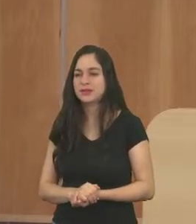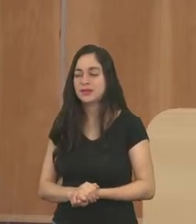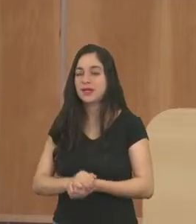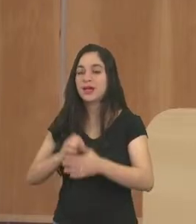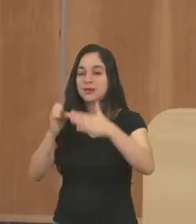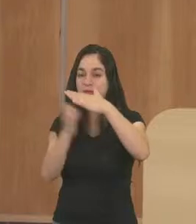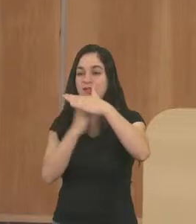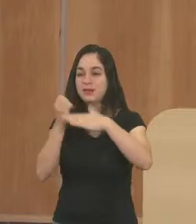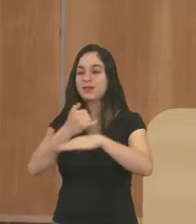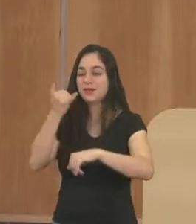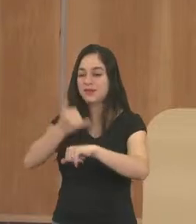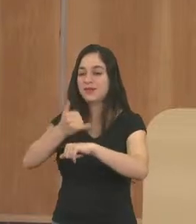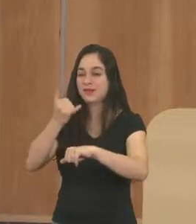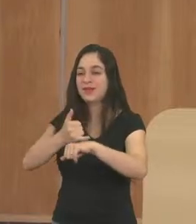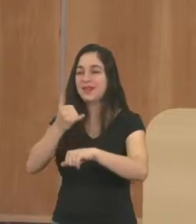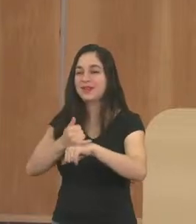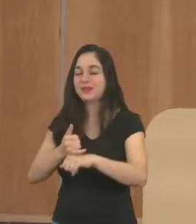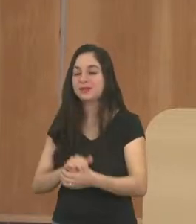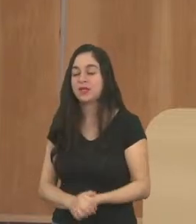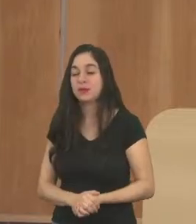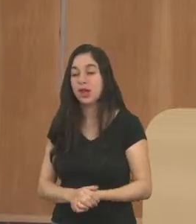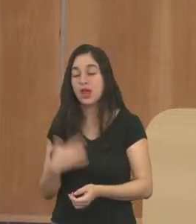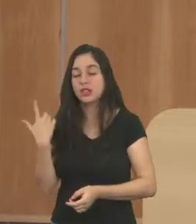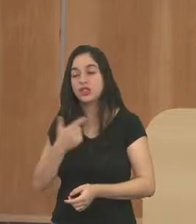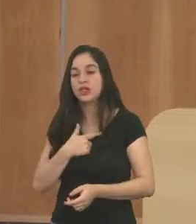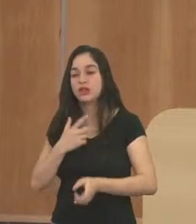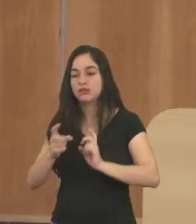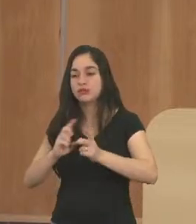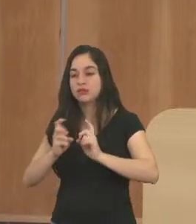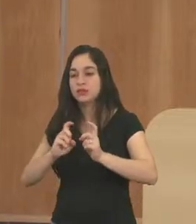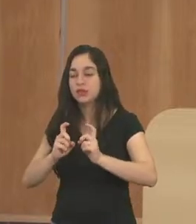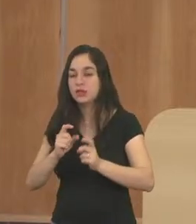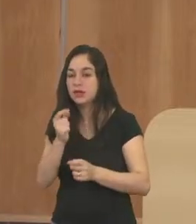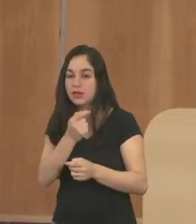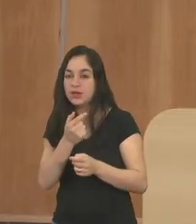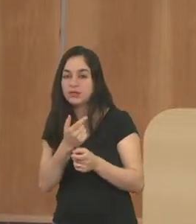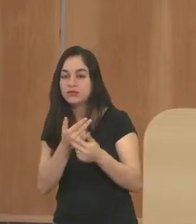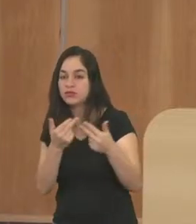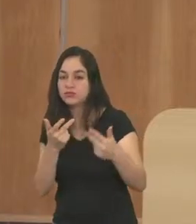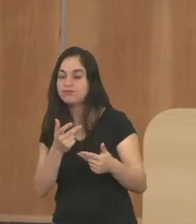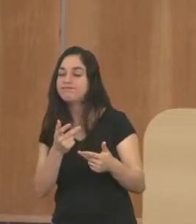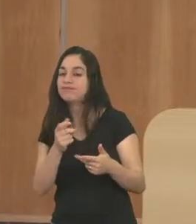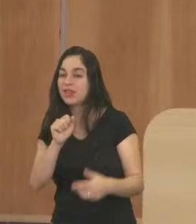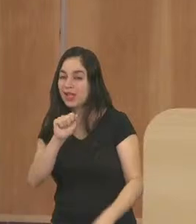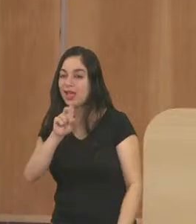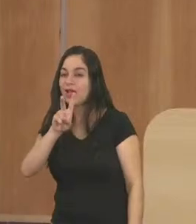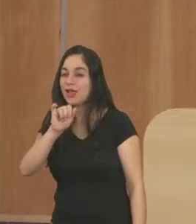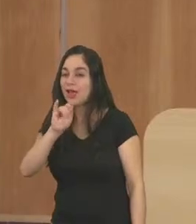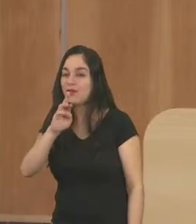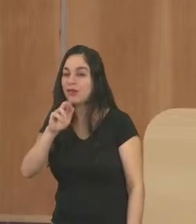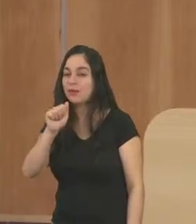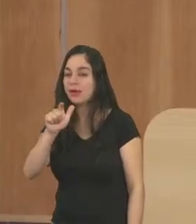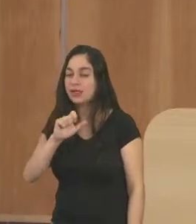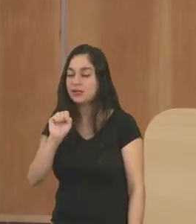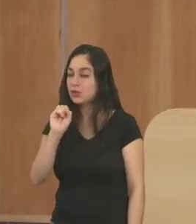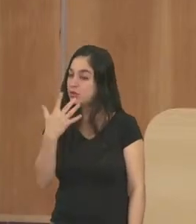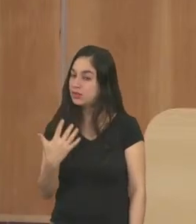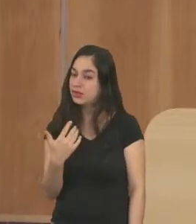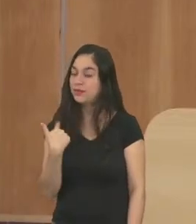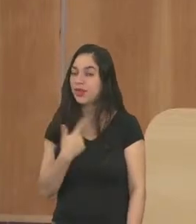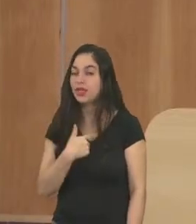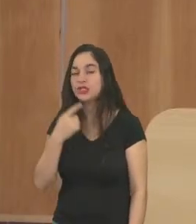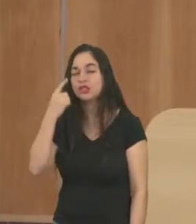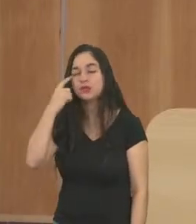também para discutir essa situação da Avibras. O que nós achamos? Nós achamos que